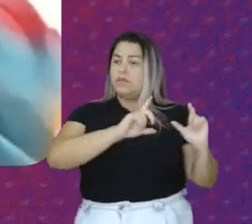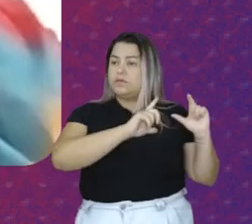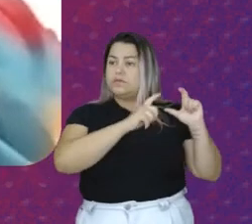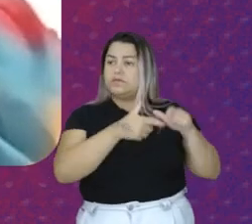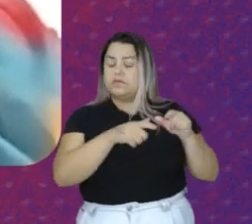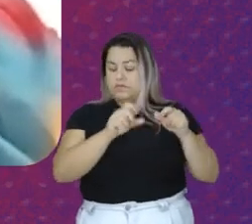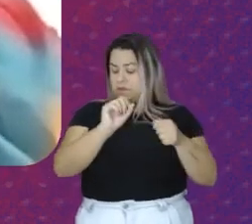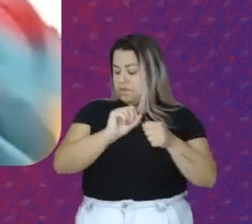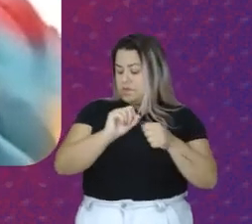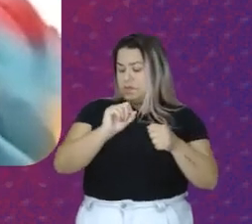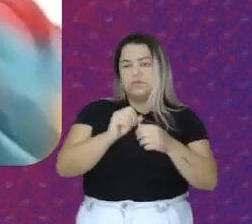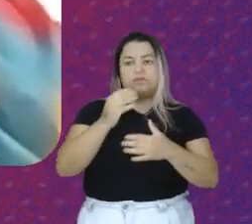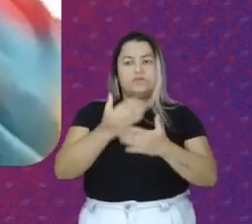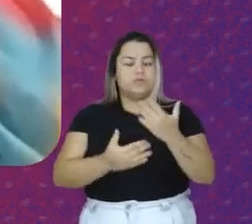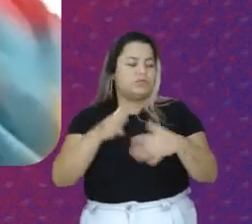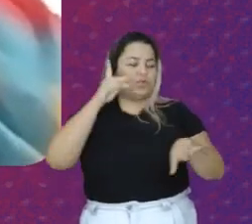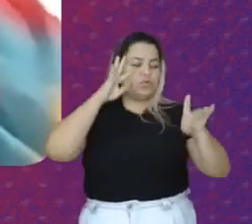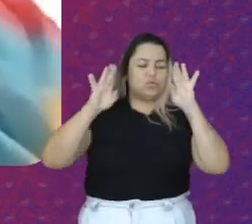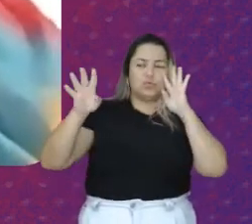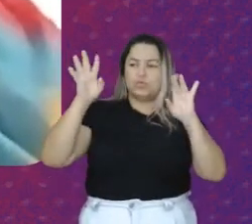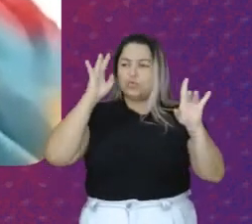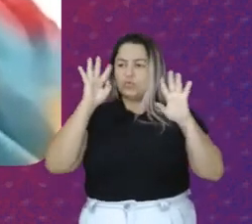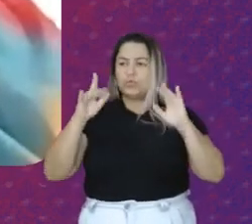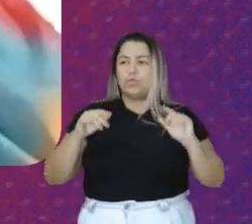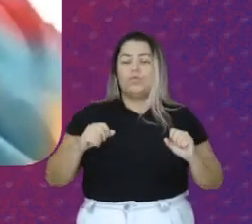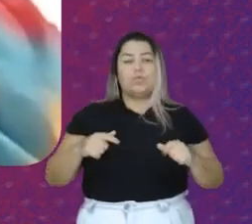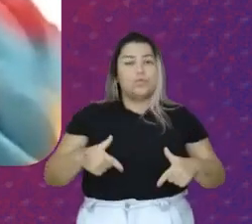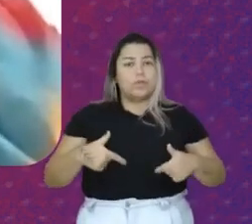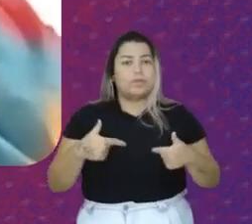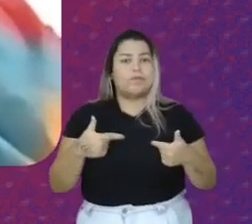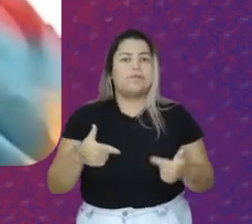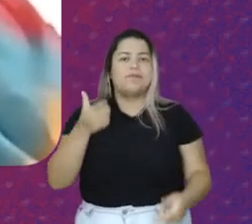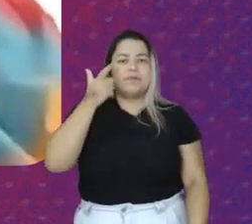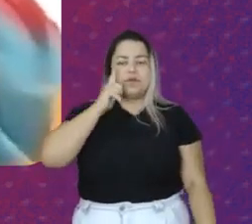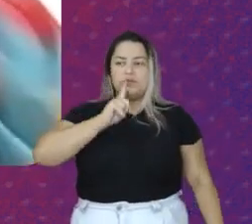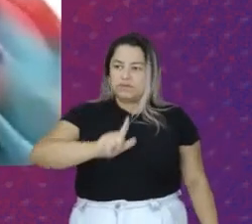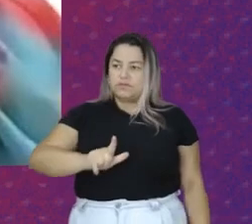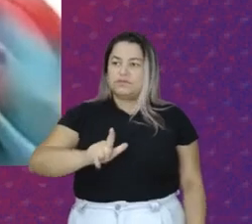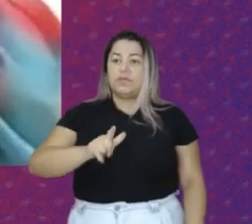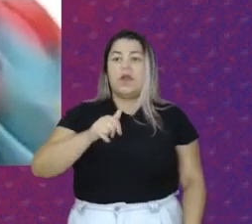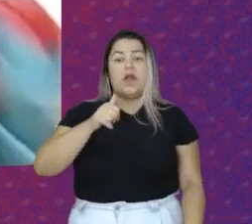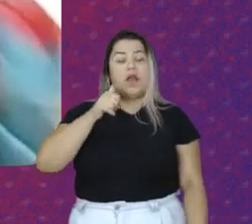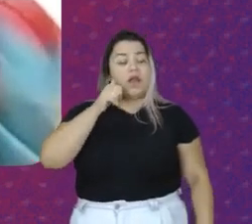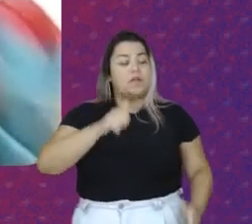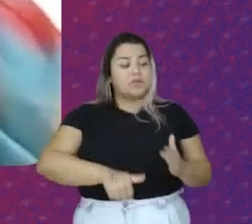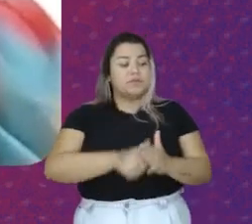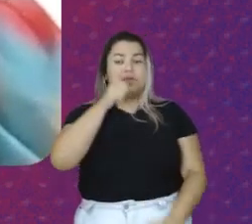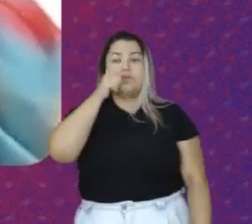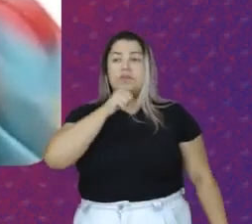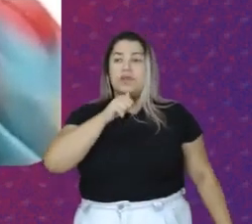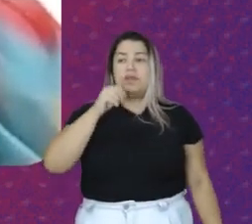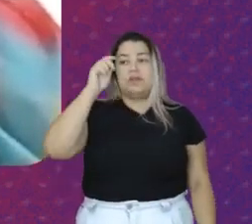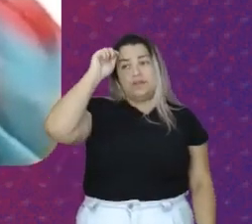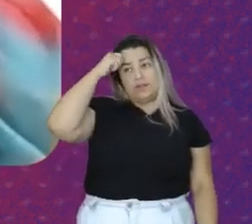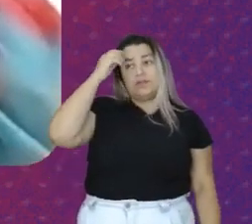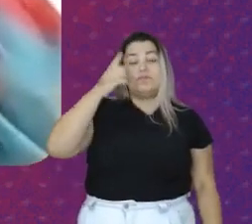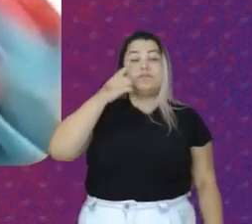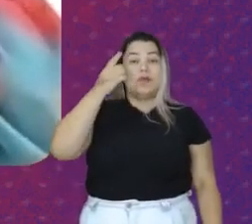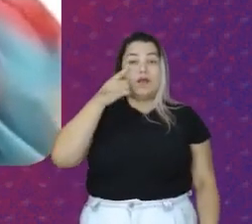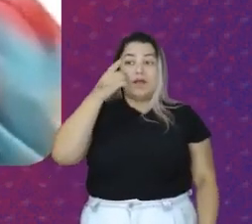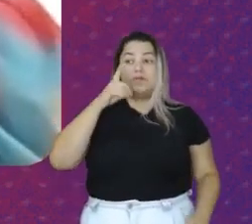ancestral, feito a muitas mãos, com muitos sonhos, muitas lutas. E nós conseguimos. Eu sou a primeira mulher negra deputada federal do